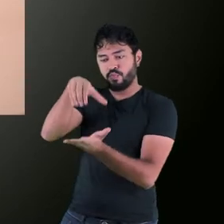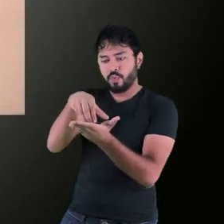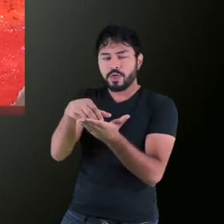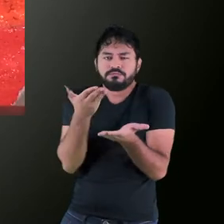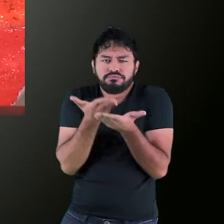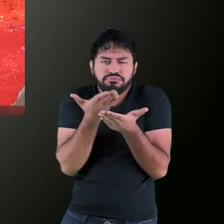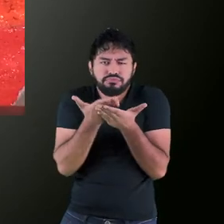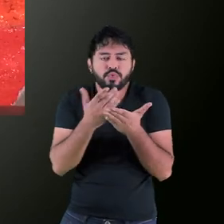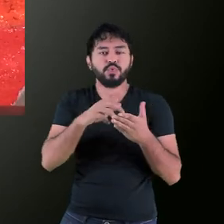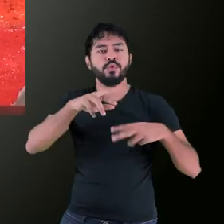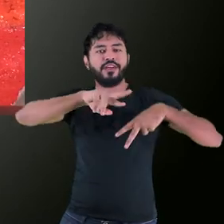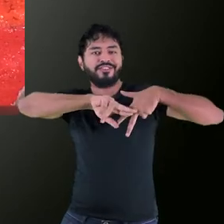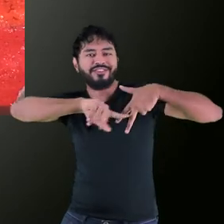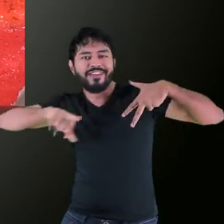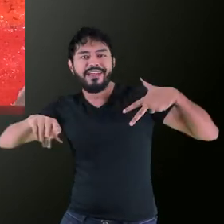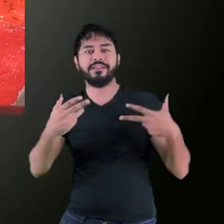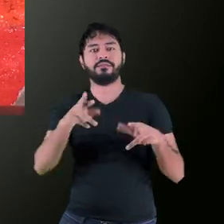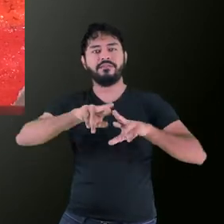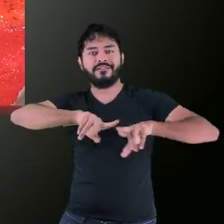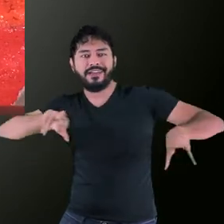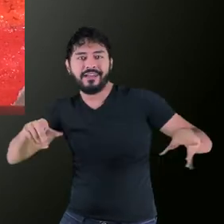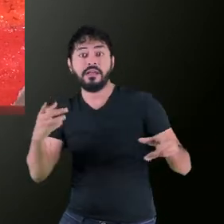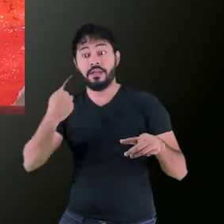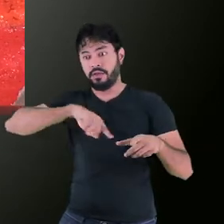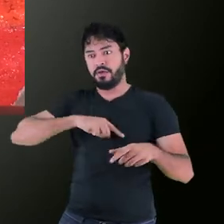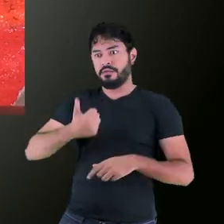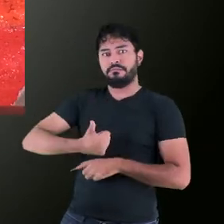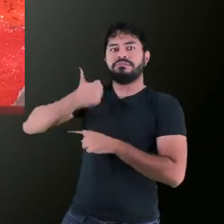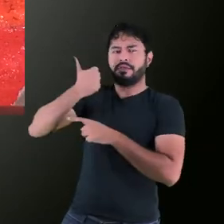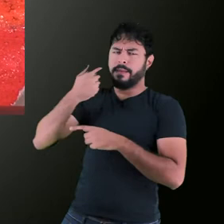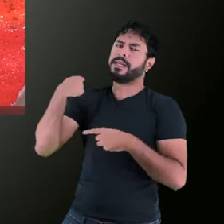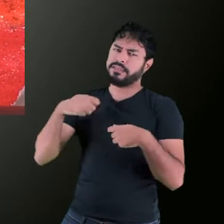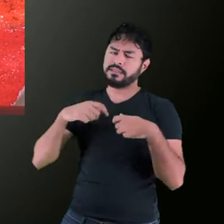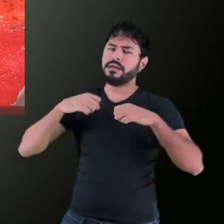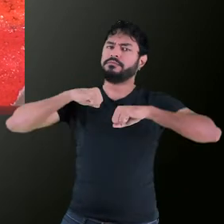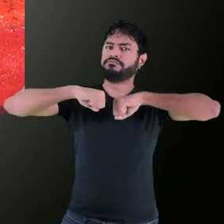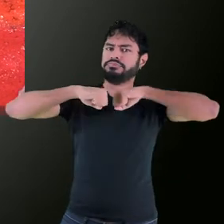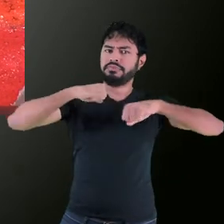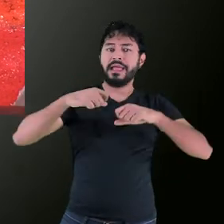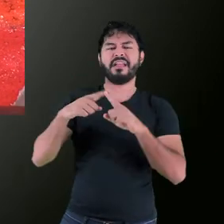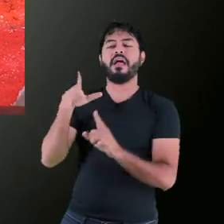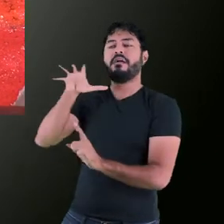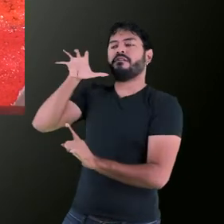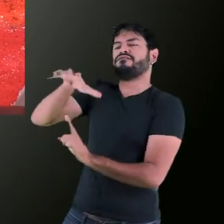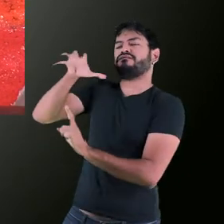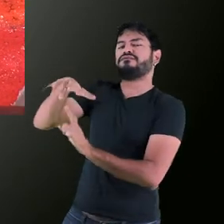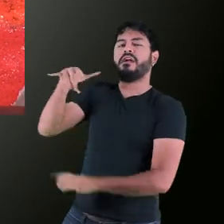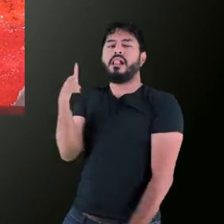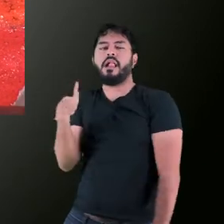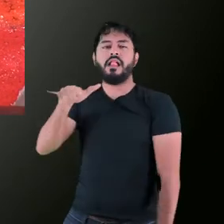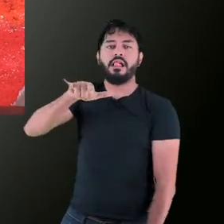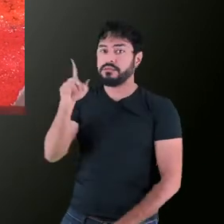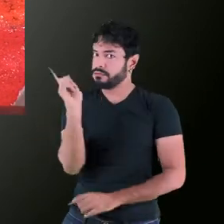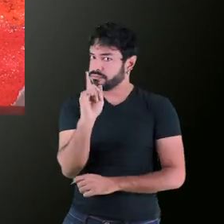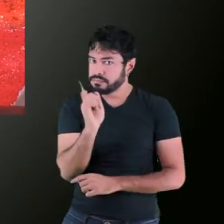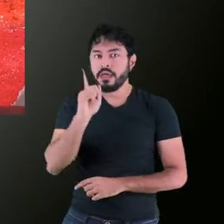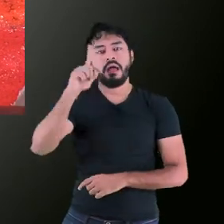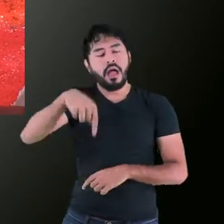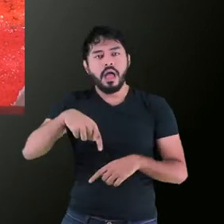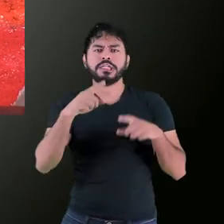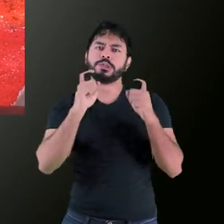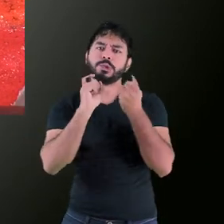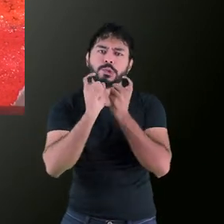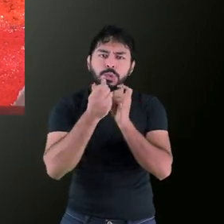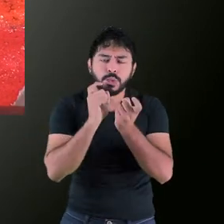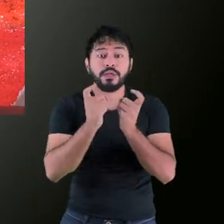vantagem, a gente precisa discutir isso, não é um incentivo à pessoa a ser determinada coisa, e sim a gente discutir para a gente ter